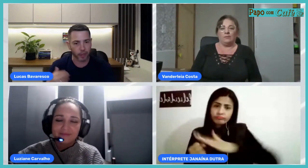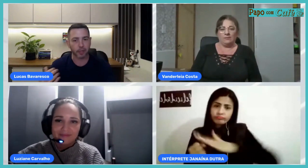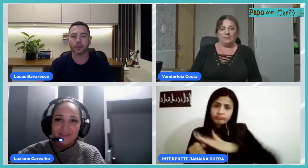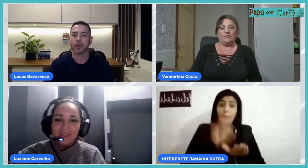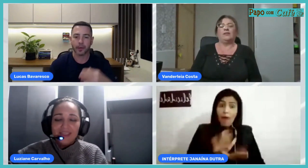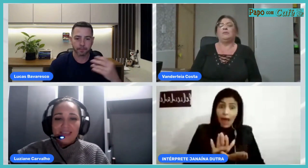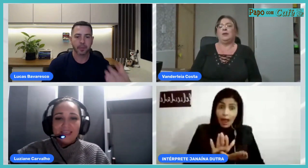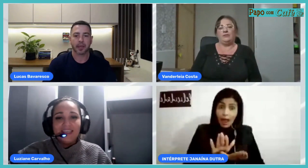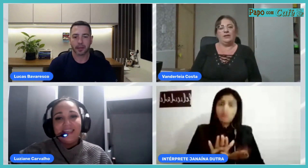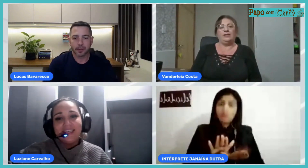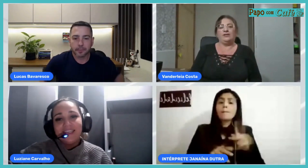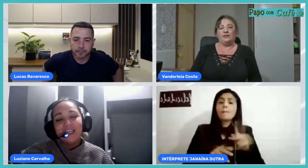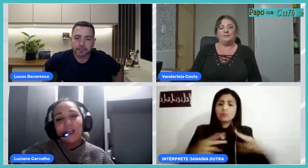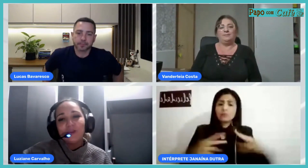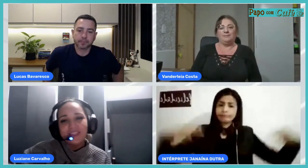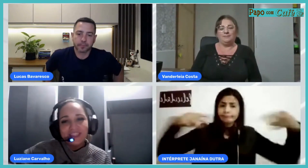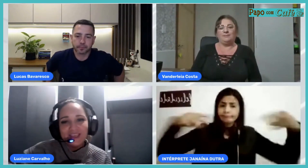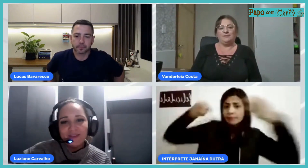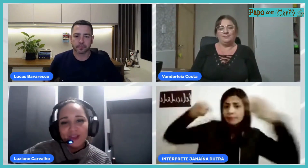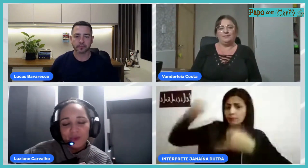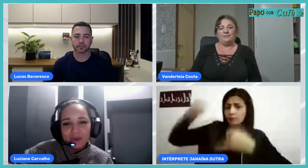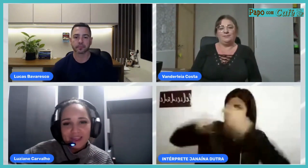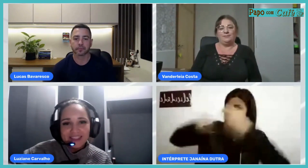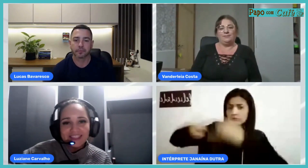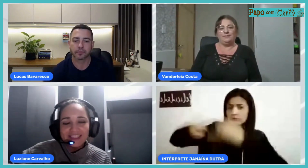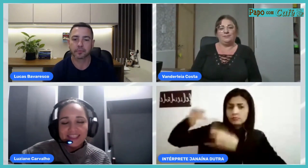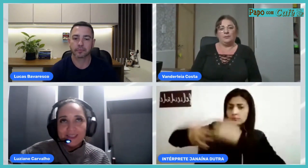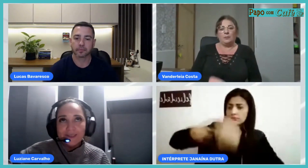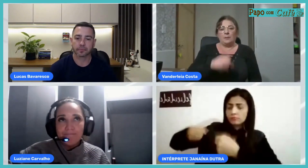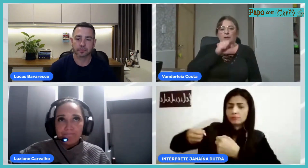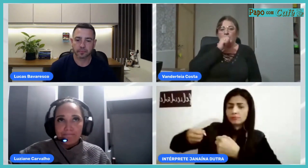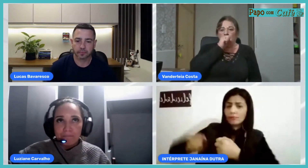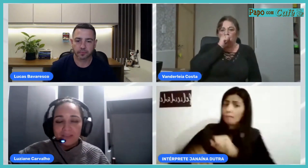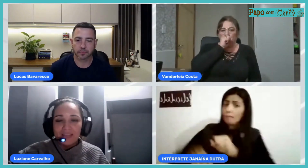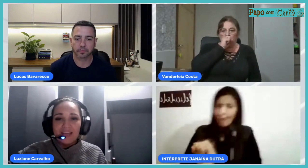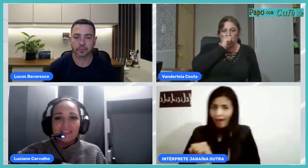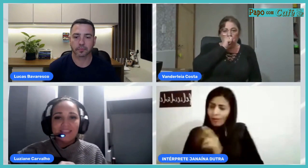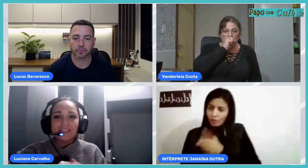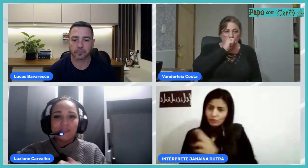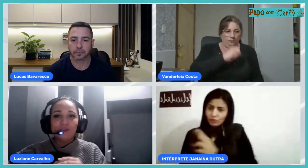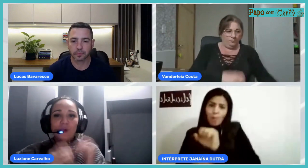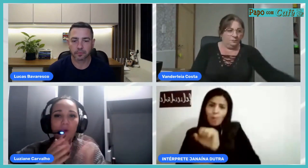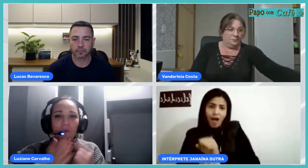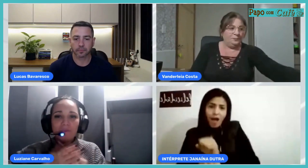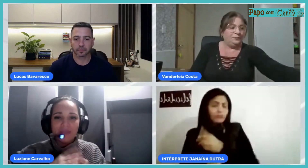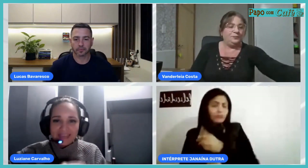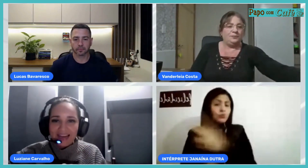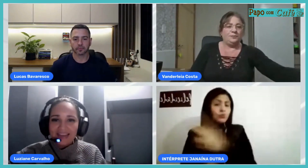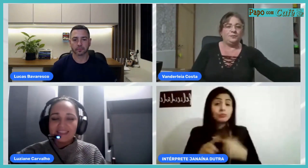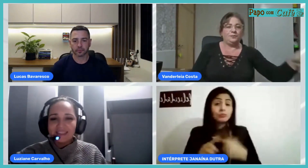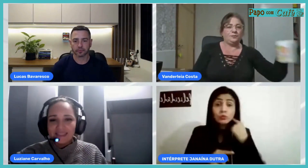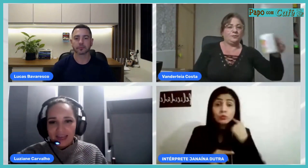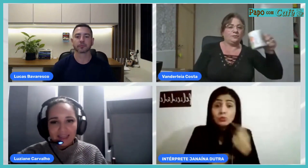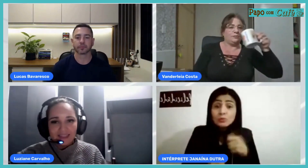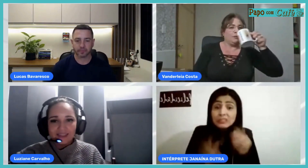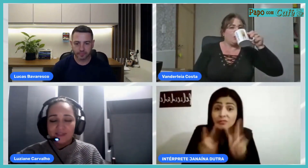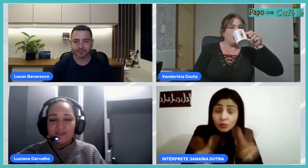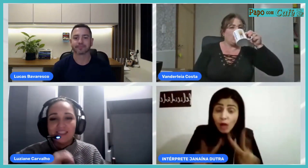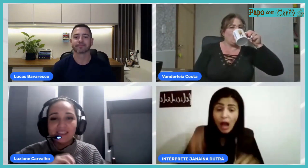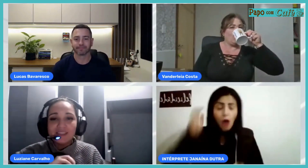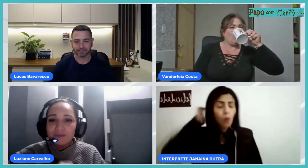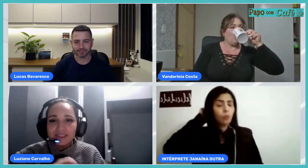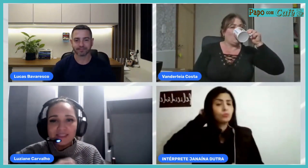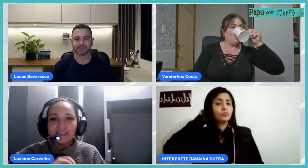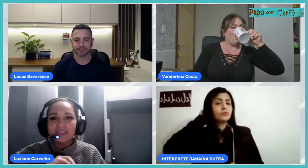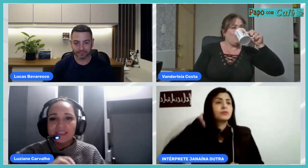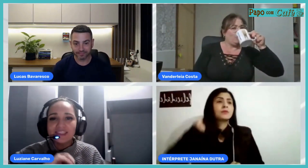mais um pouquinho. Perfeito. Inclusive, Lucas, a questão de combinar sinais, às